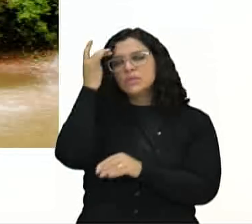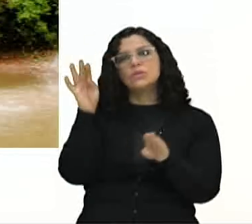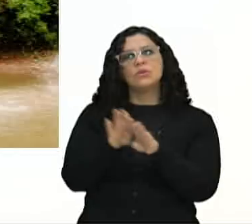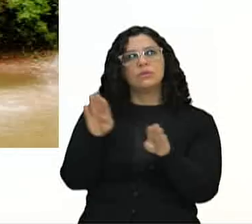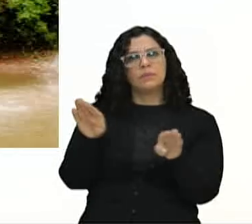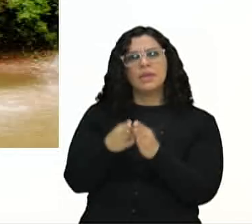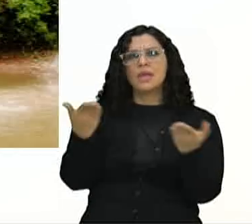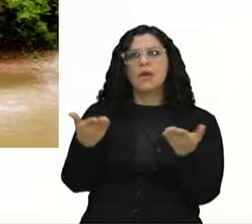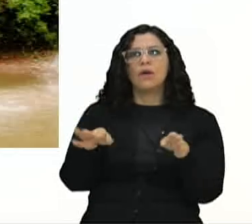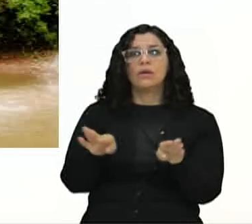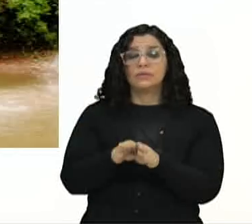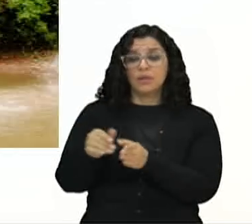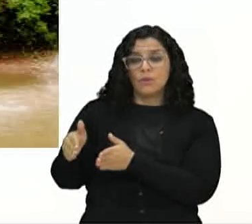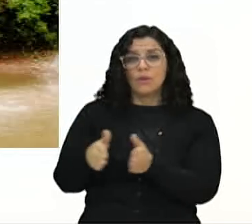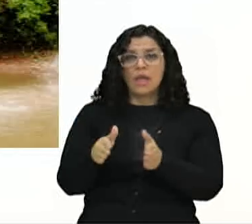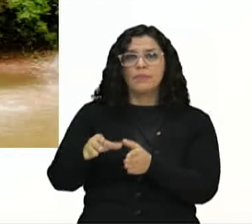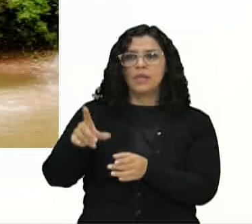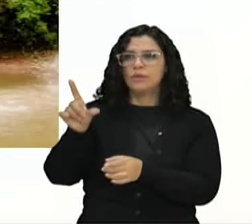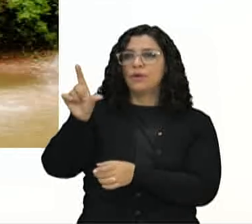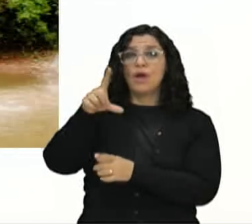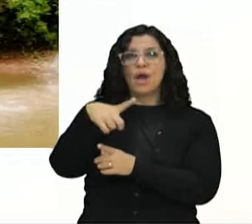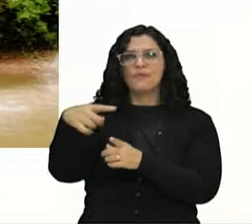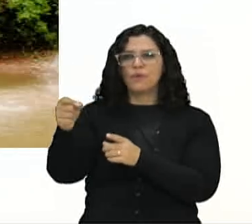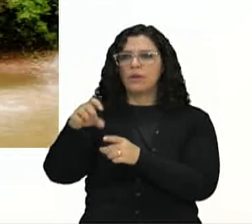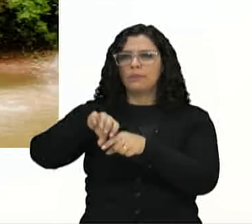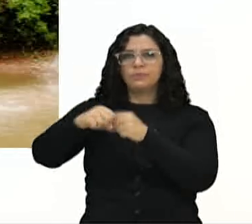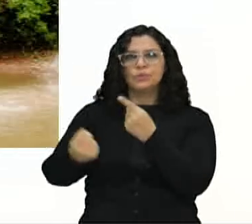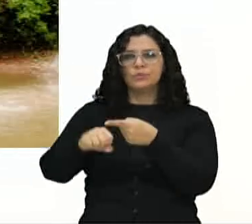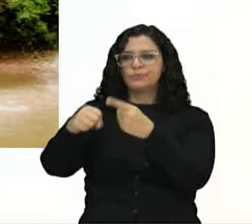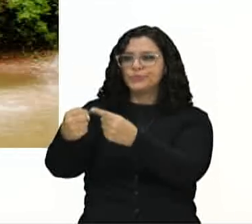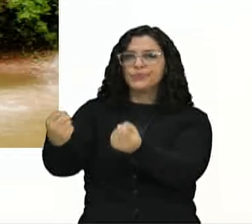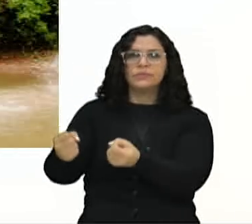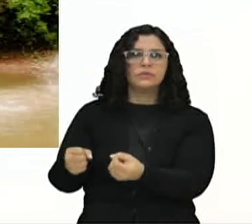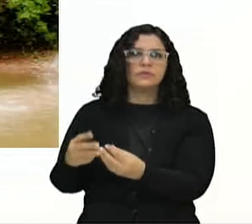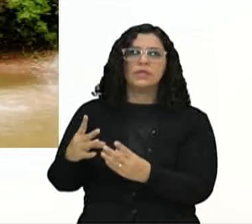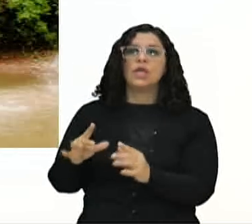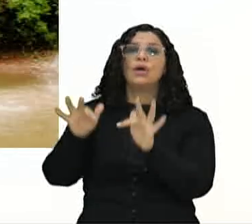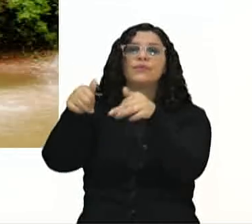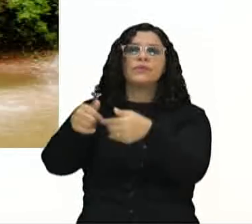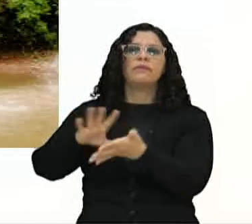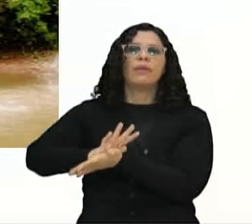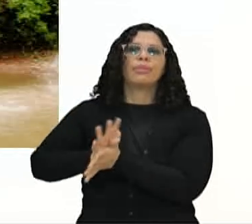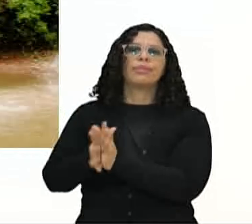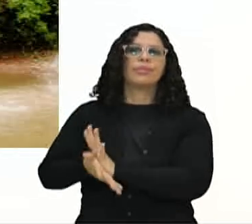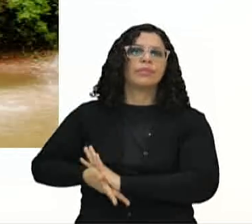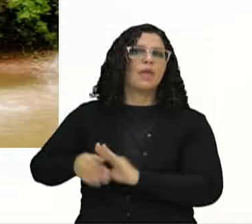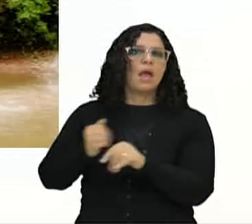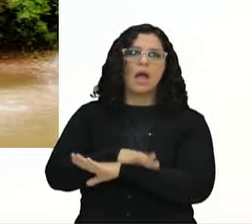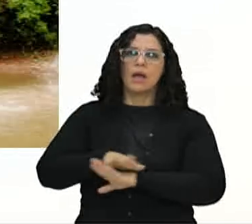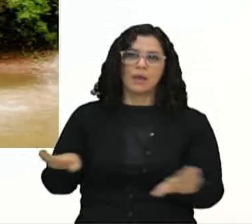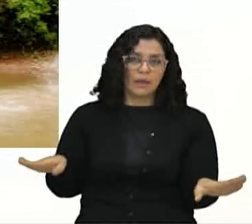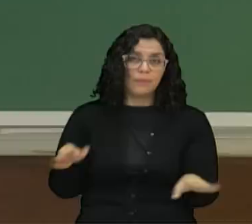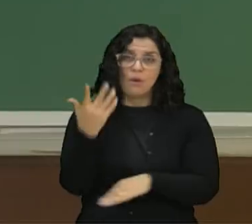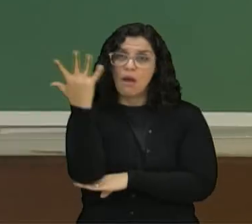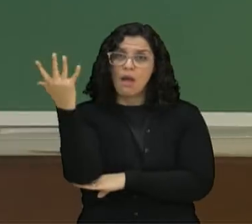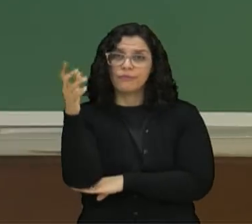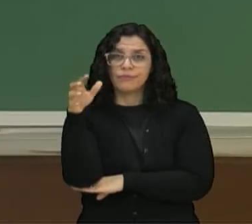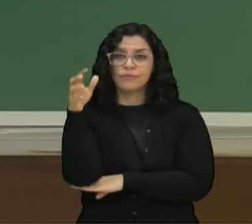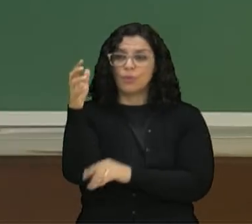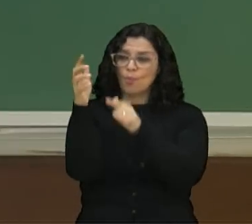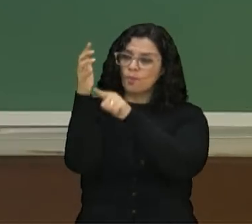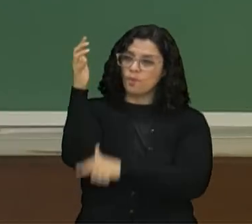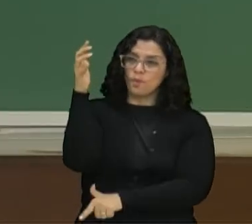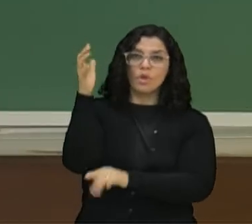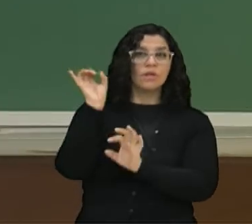roteiro ali, aquele trajeto, arrancar uma folha da árvore, um galho da árvore, vai chegar ao fim da atividade e não vai ter mais vai ficar só o tronco